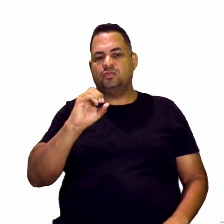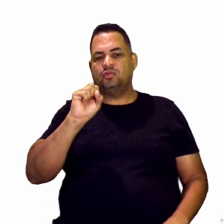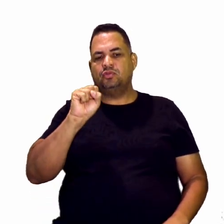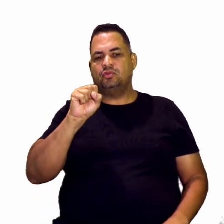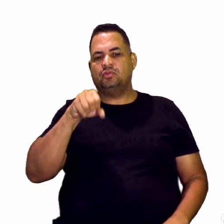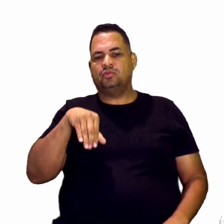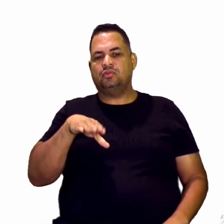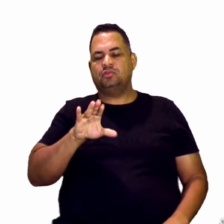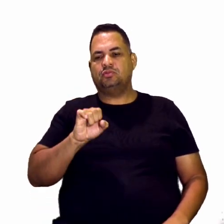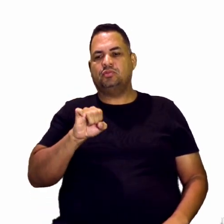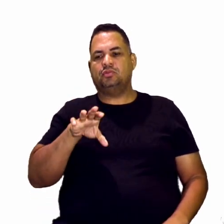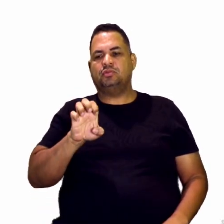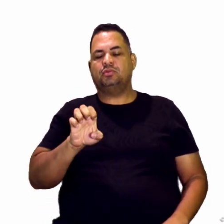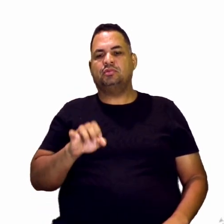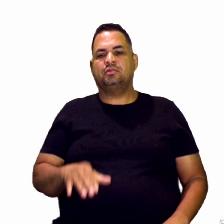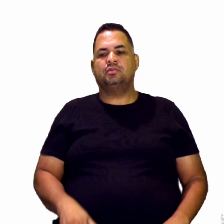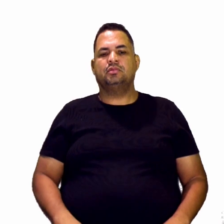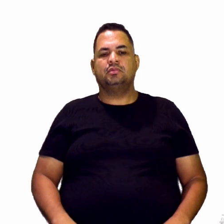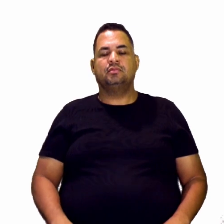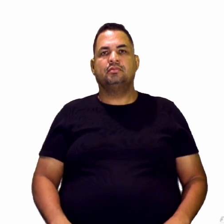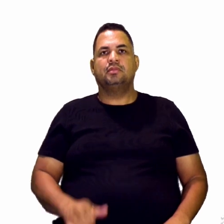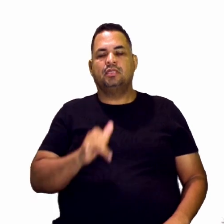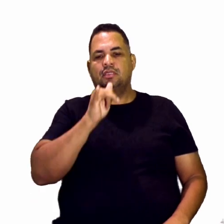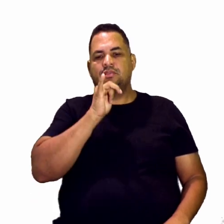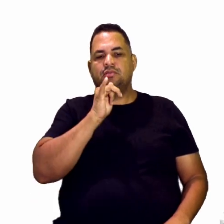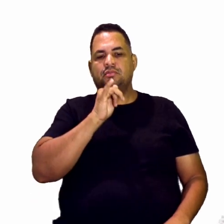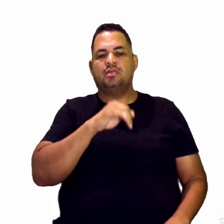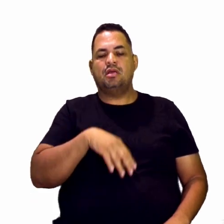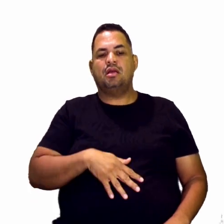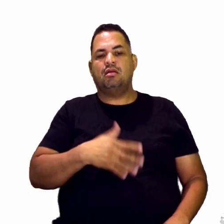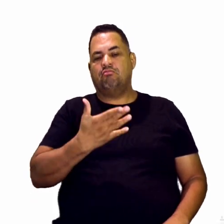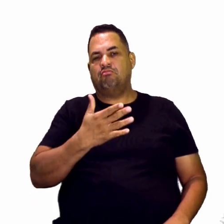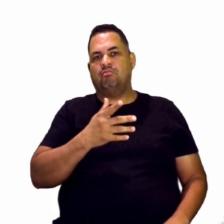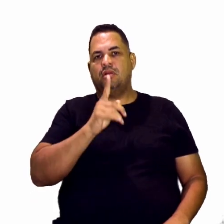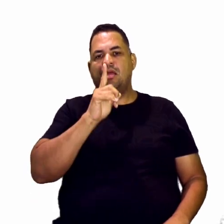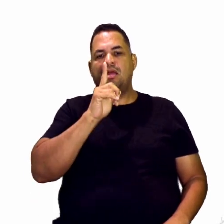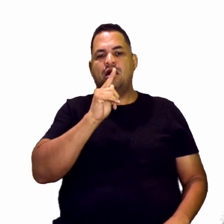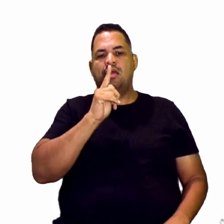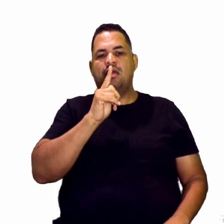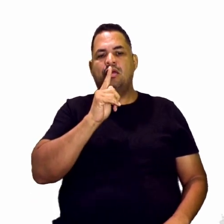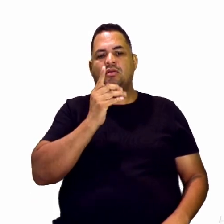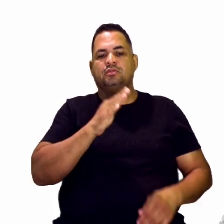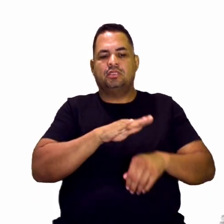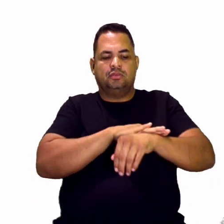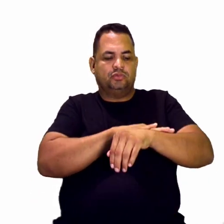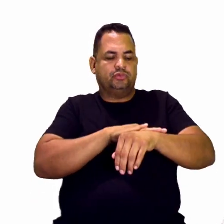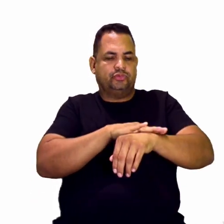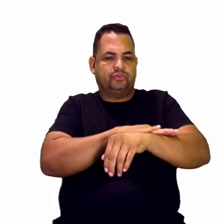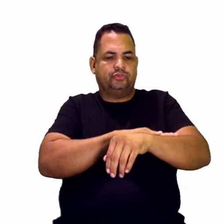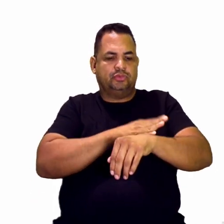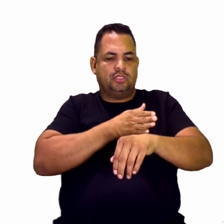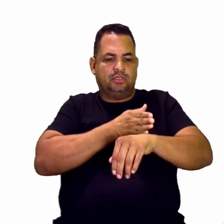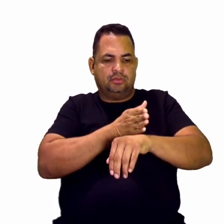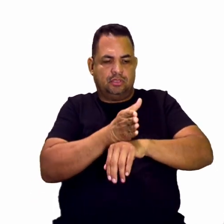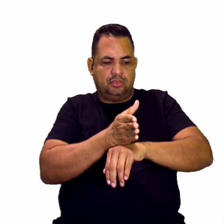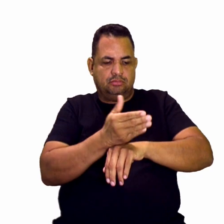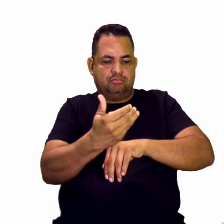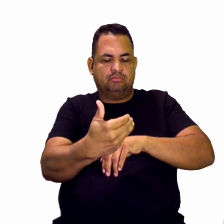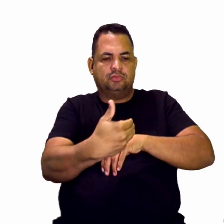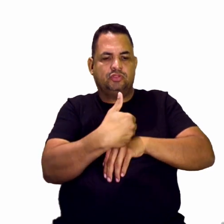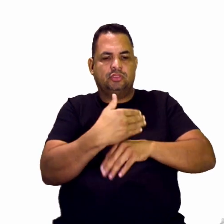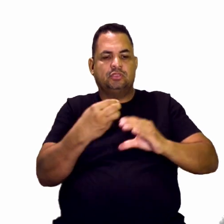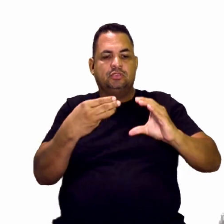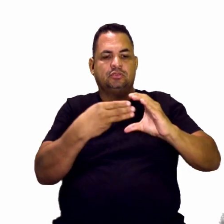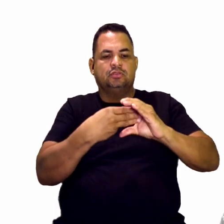quê? Porque o solvente, a água presente na célula ou presente nos tecidos, ela vai entrar ou sair da célula de acordo